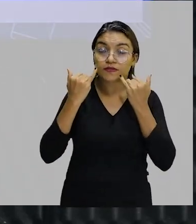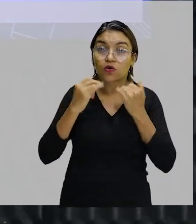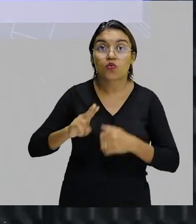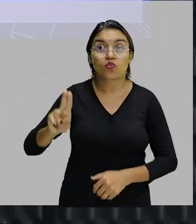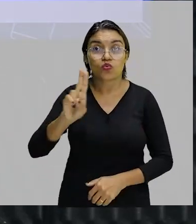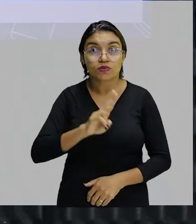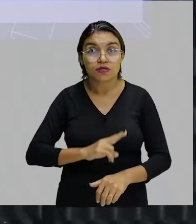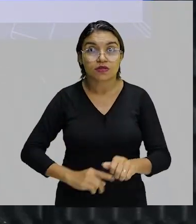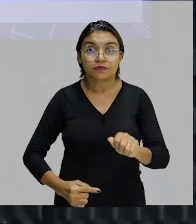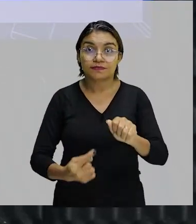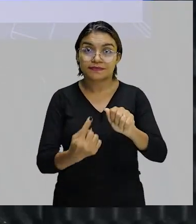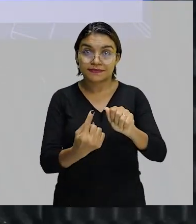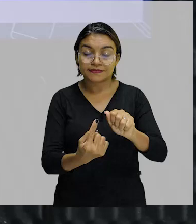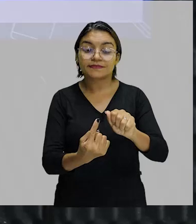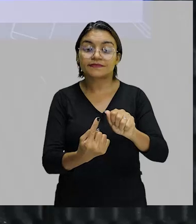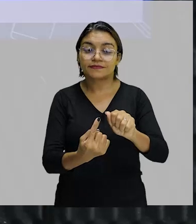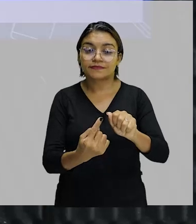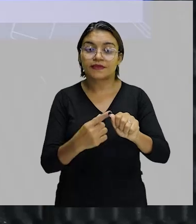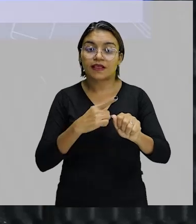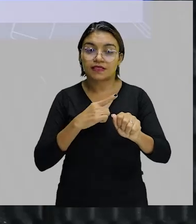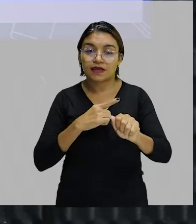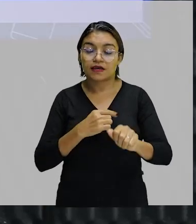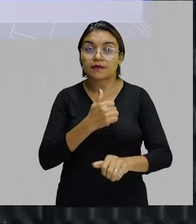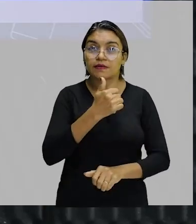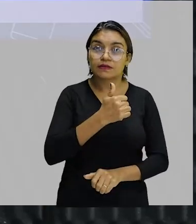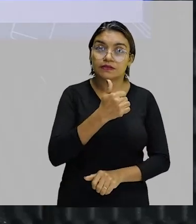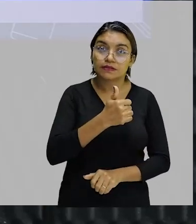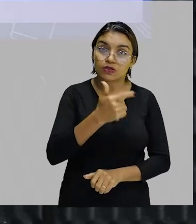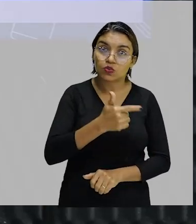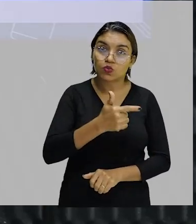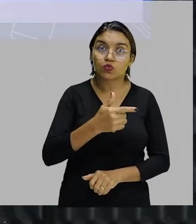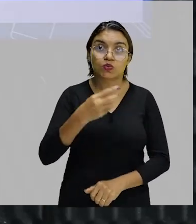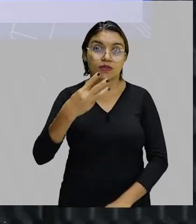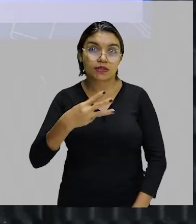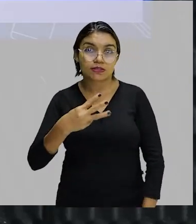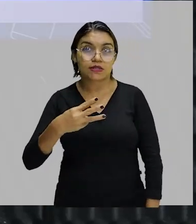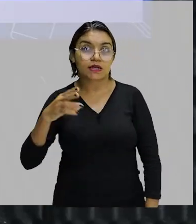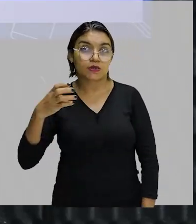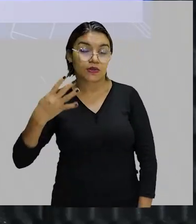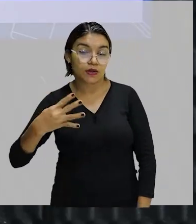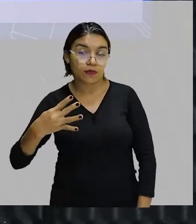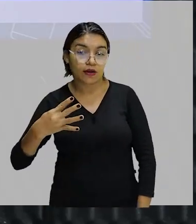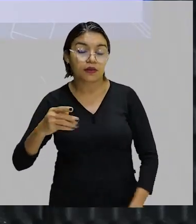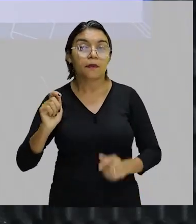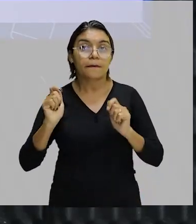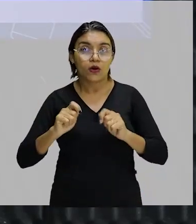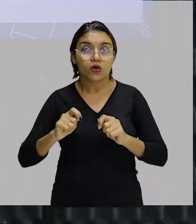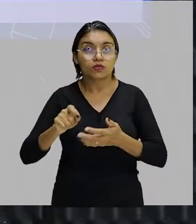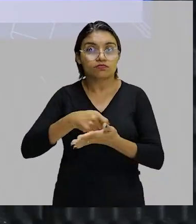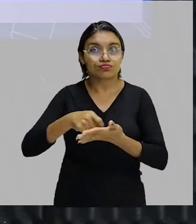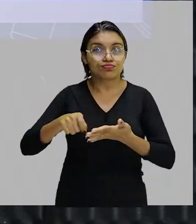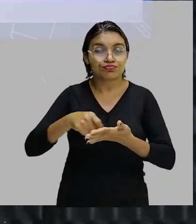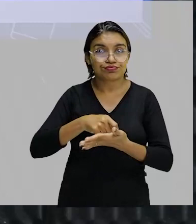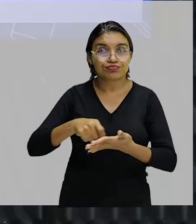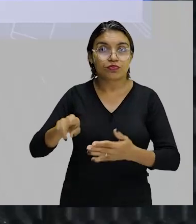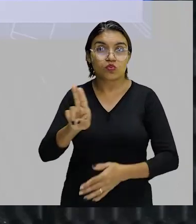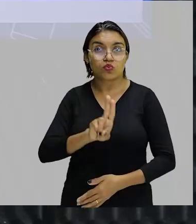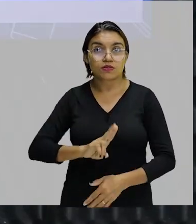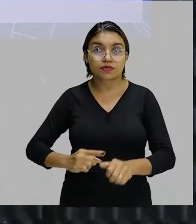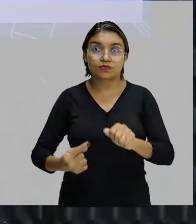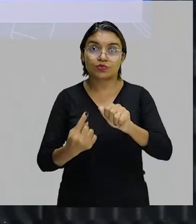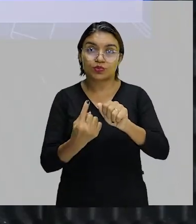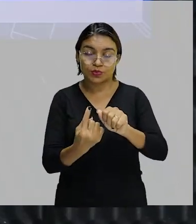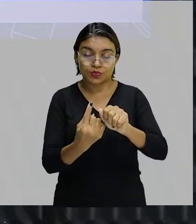termo. Justamente porque eu tenho segundo, terceiro e quarto. E todos eles podem ser escritos em função do primeiro, tá? Termo